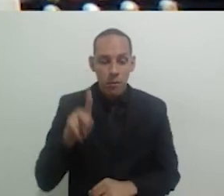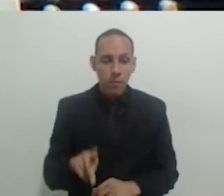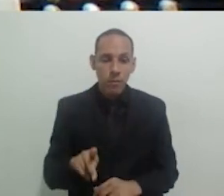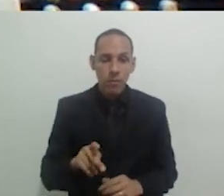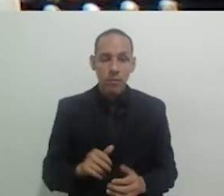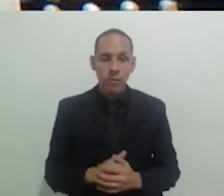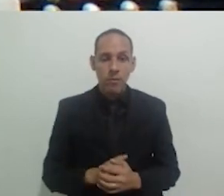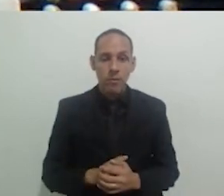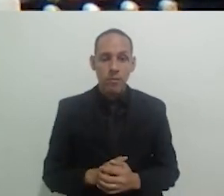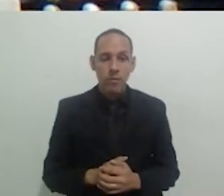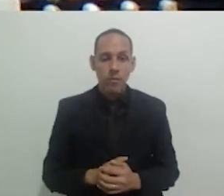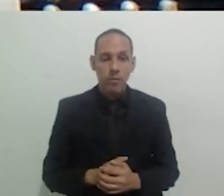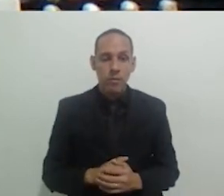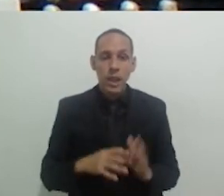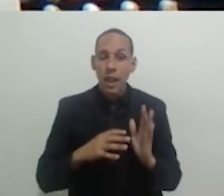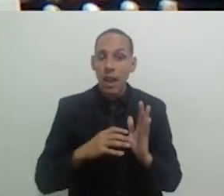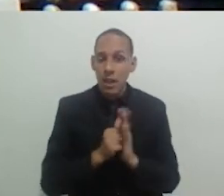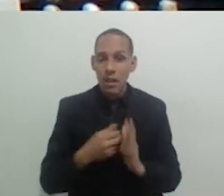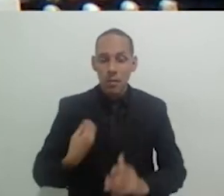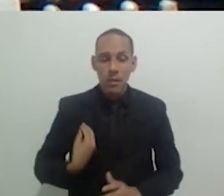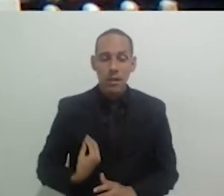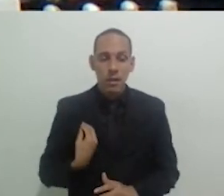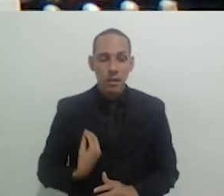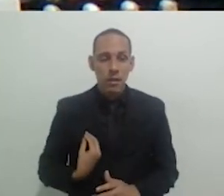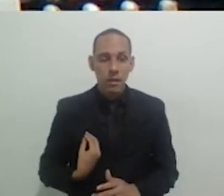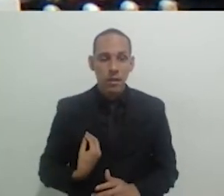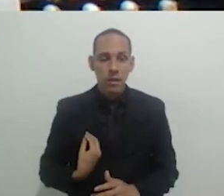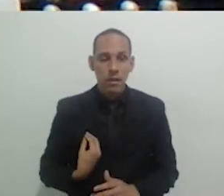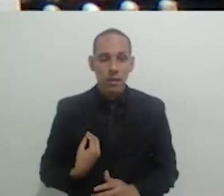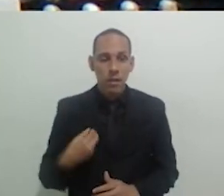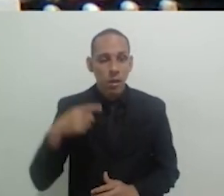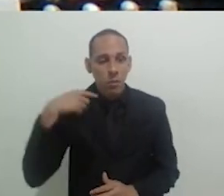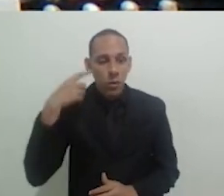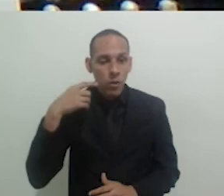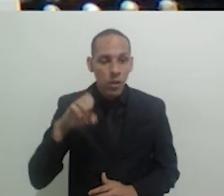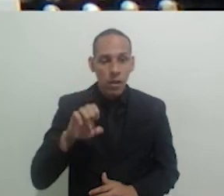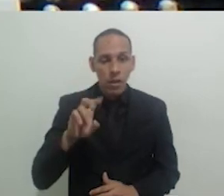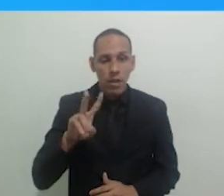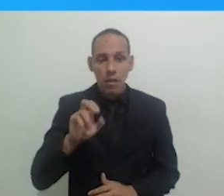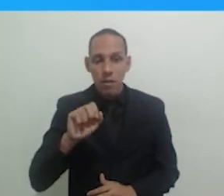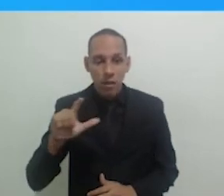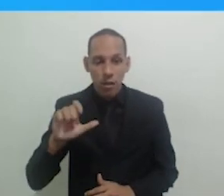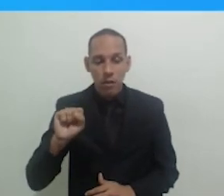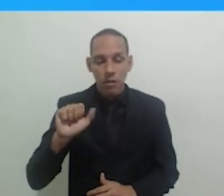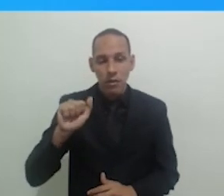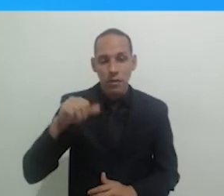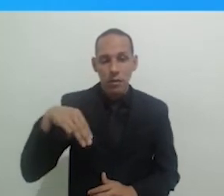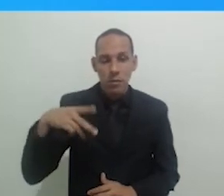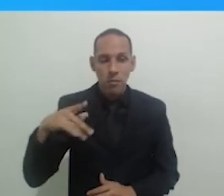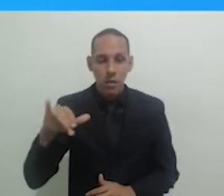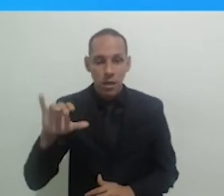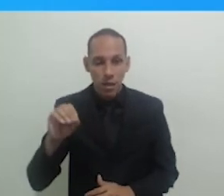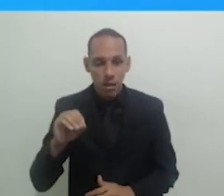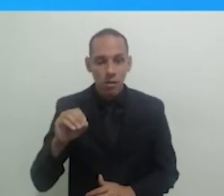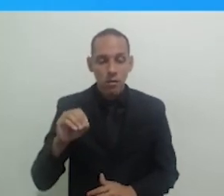registra a presença, né, na sessão, do doutor Erval Sampaio, representando a